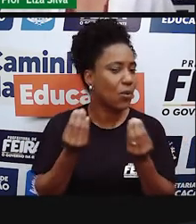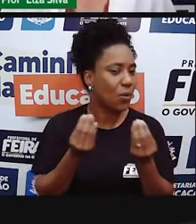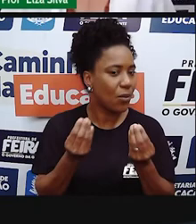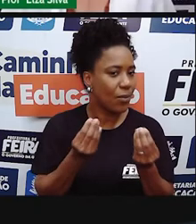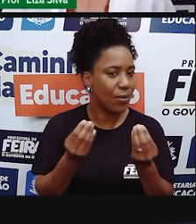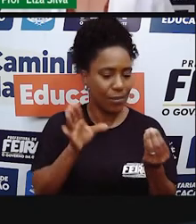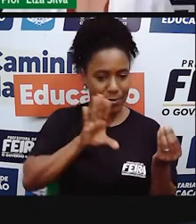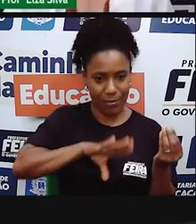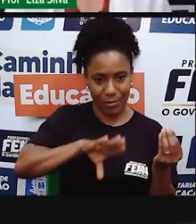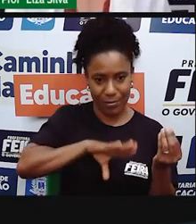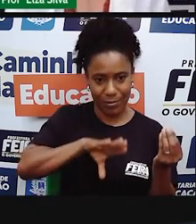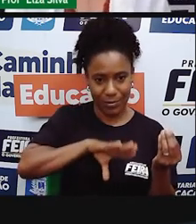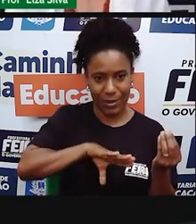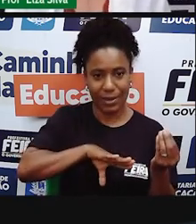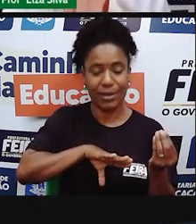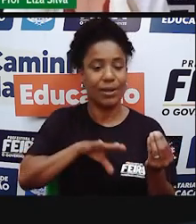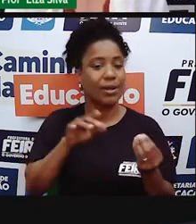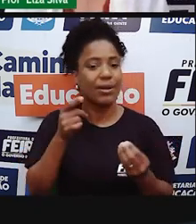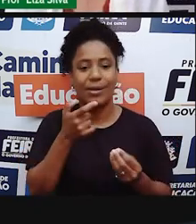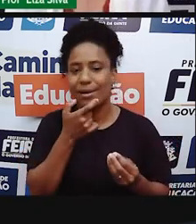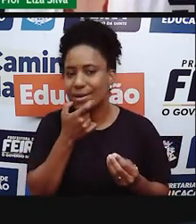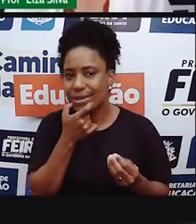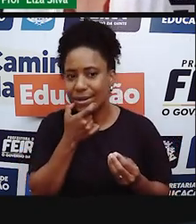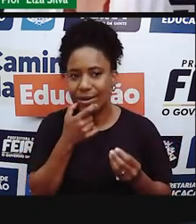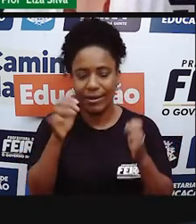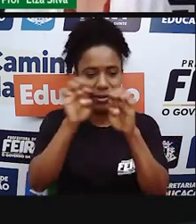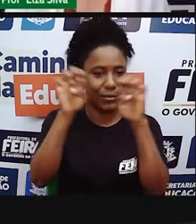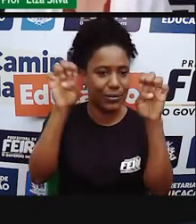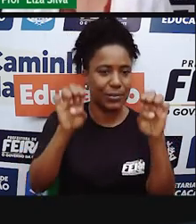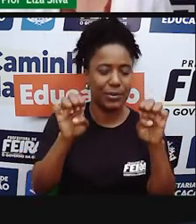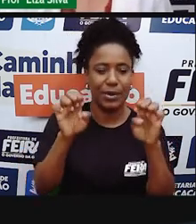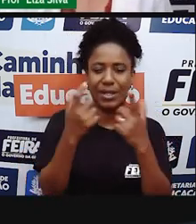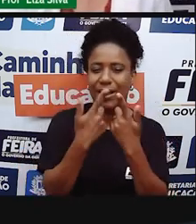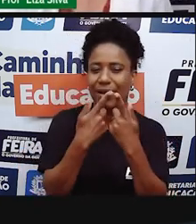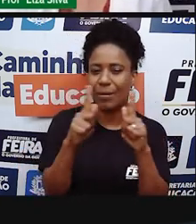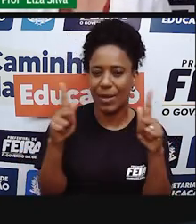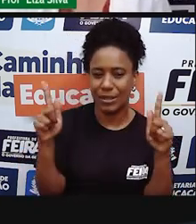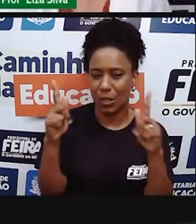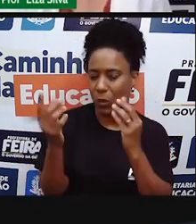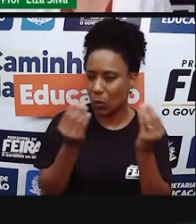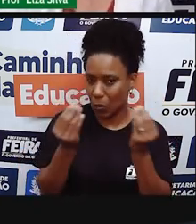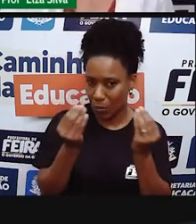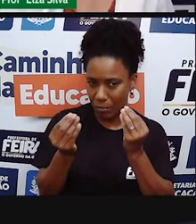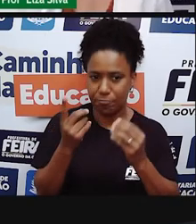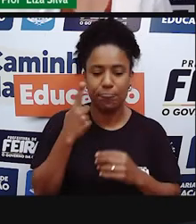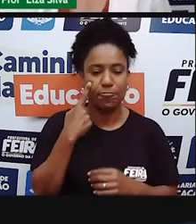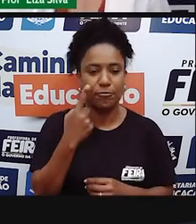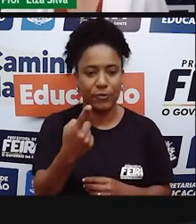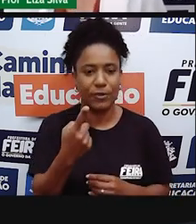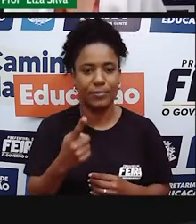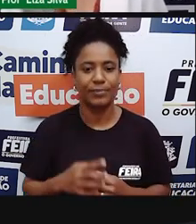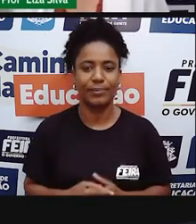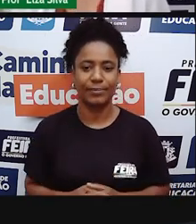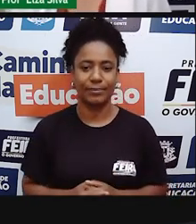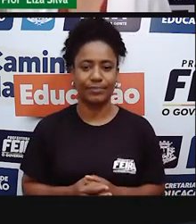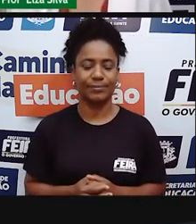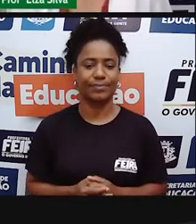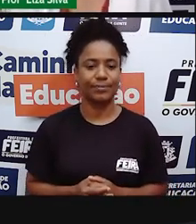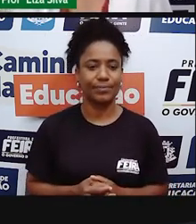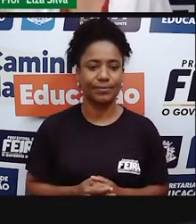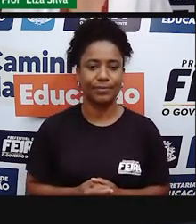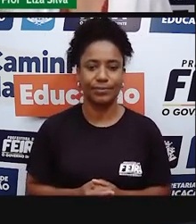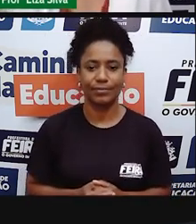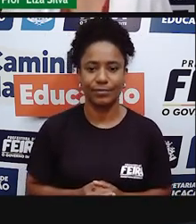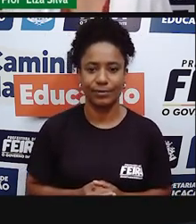temos essa estrutura na nossa gramática. Então, observem um exemplo que eu trouxe